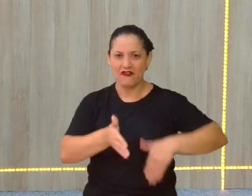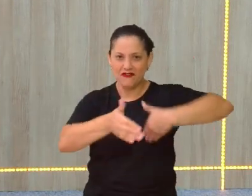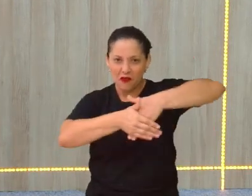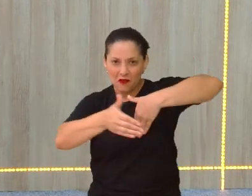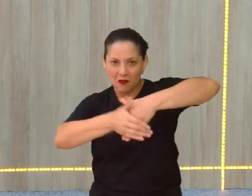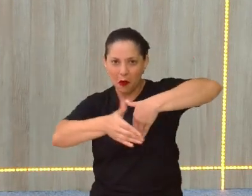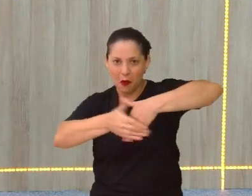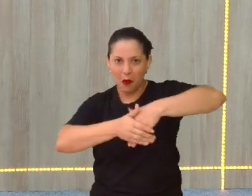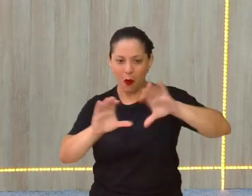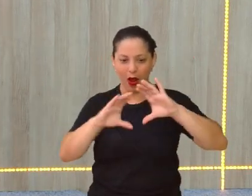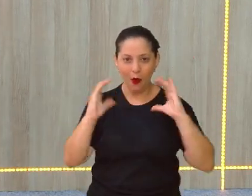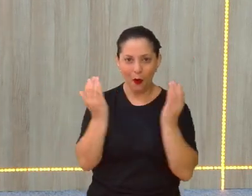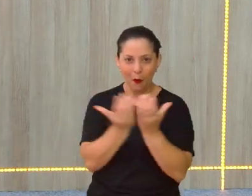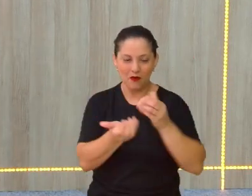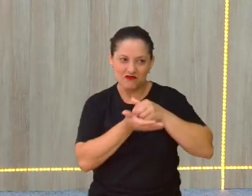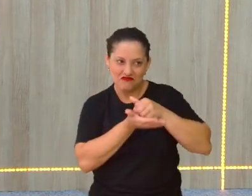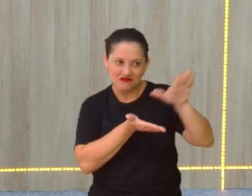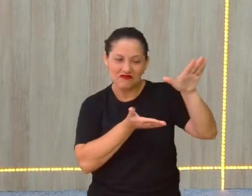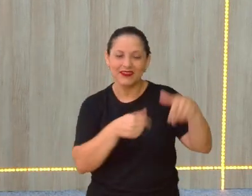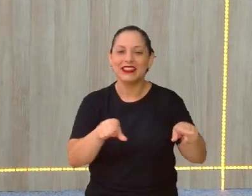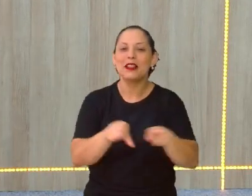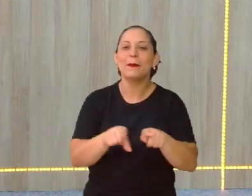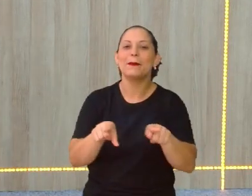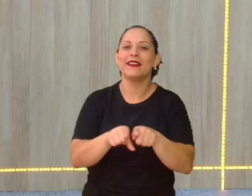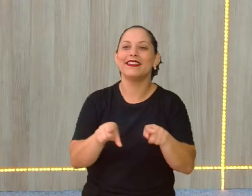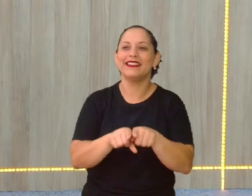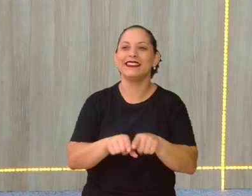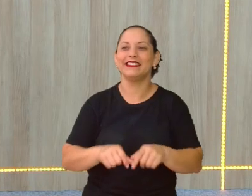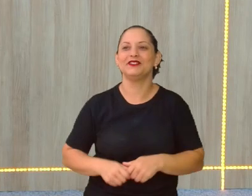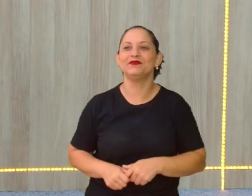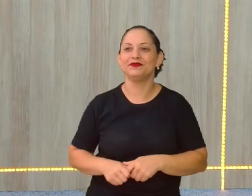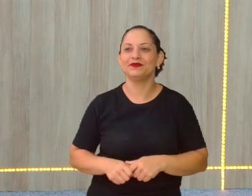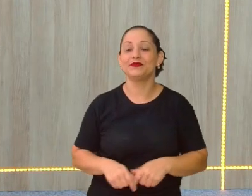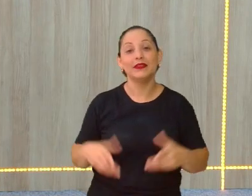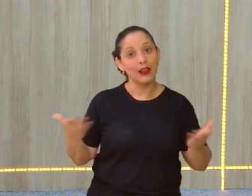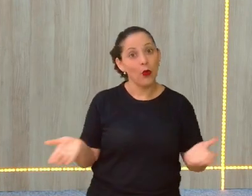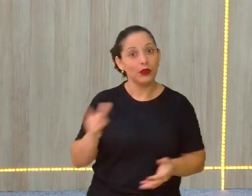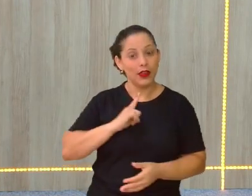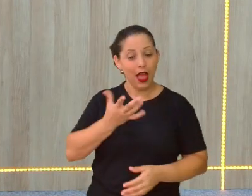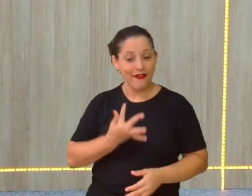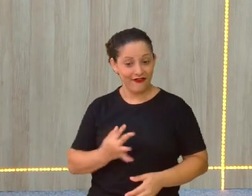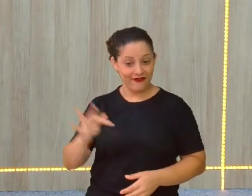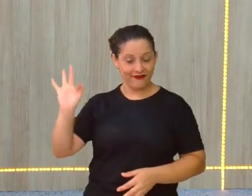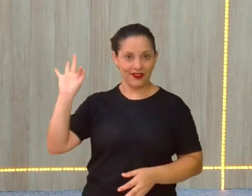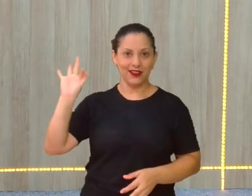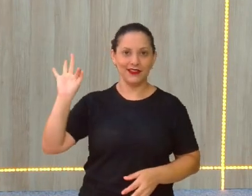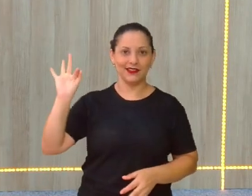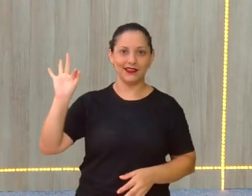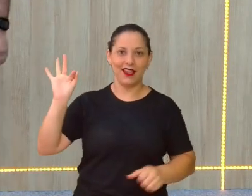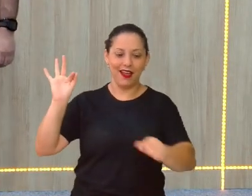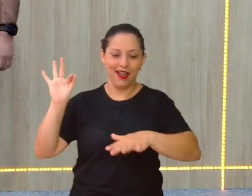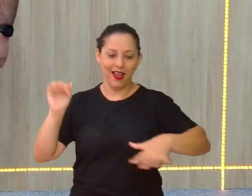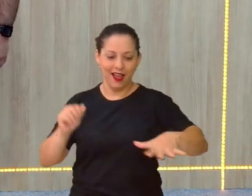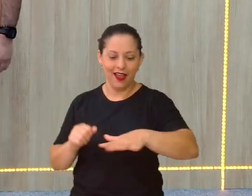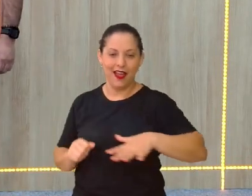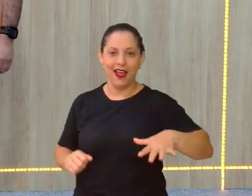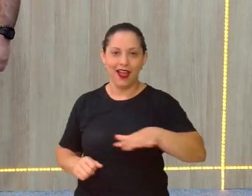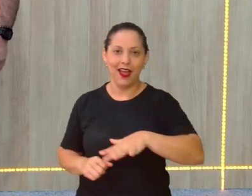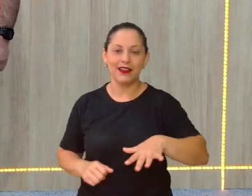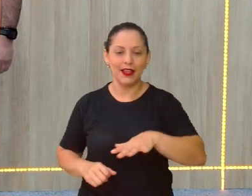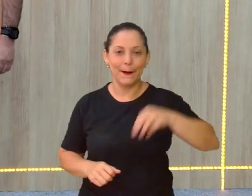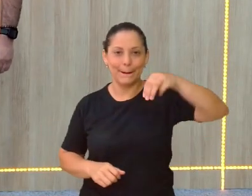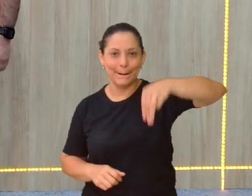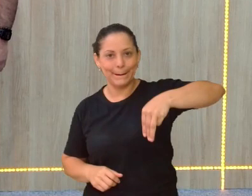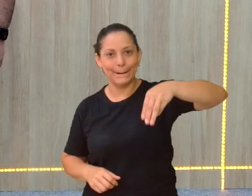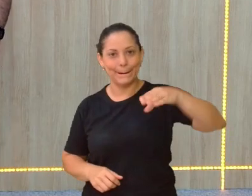Então, nesse sentido, a Croácia, a Eslovênia, a Suíça, a França, né, o território de Mônaco, né? Então, a gente